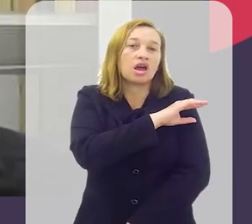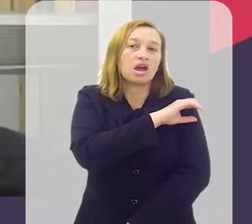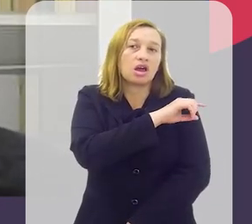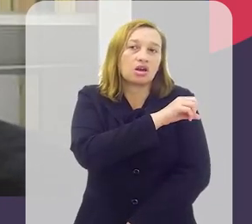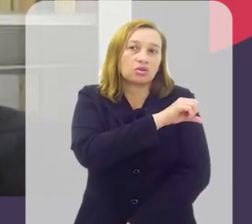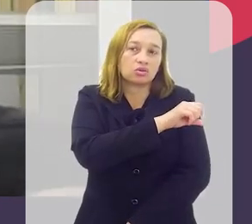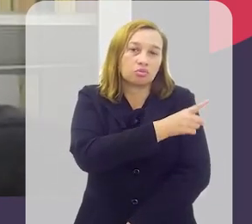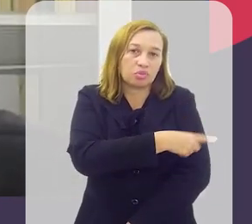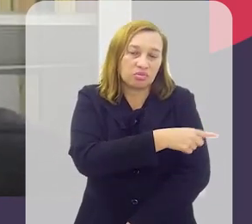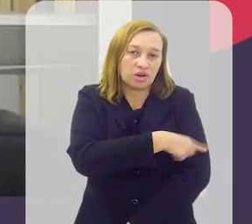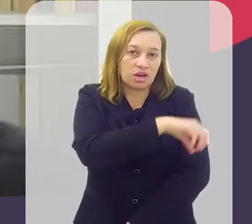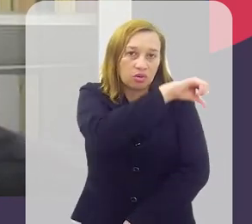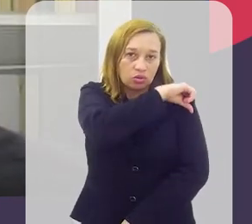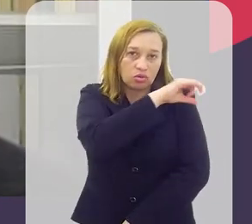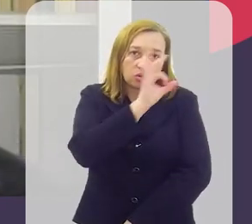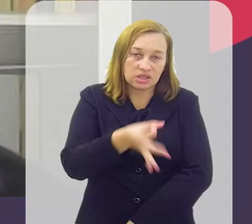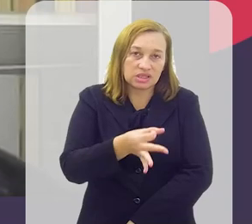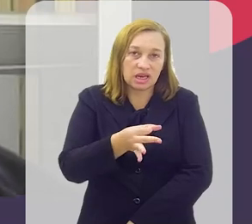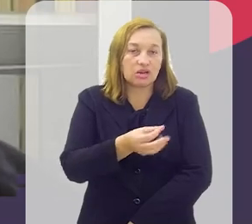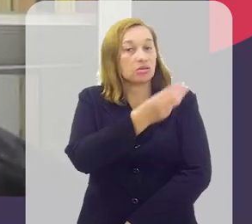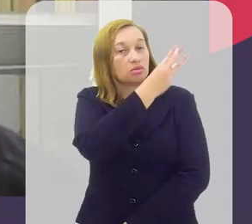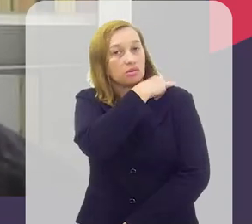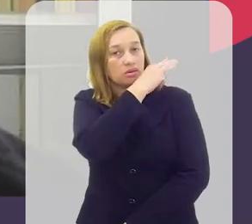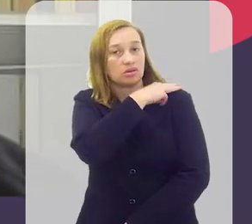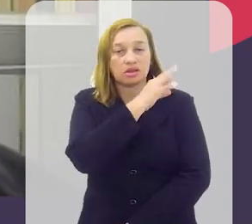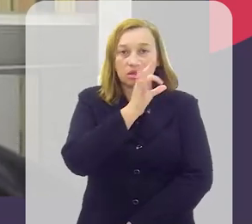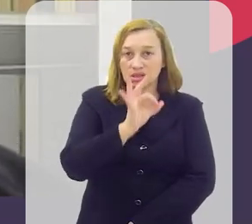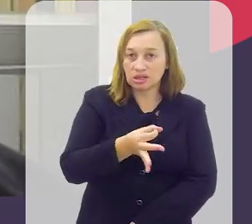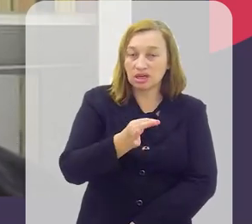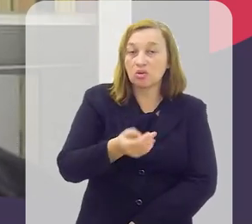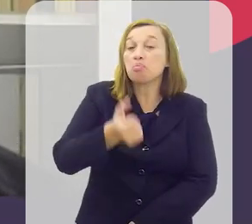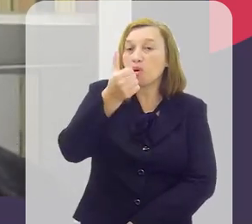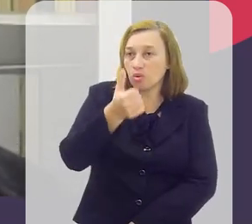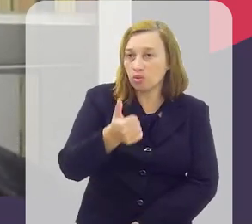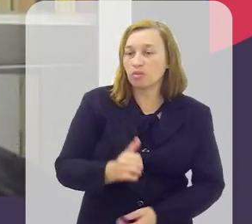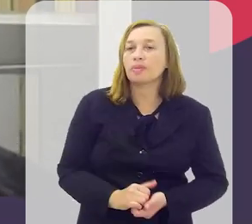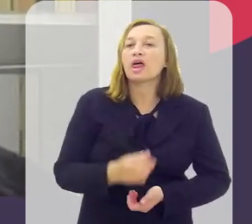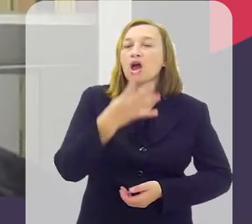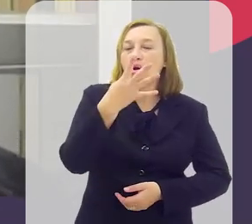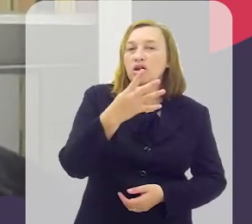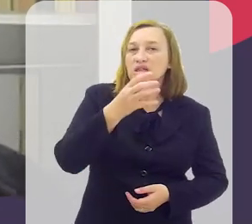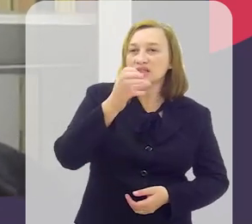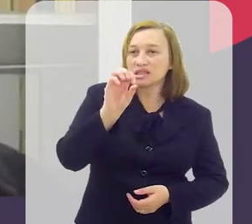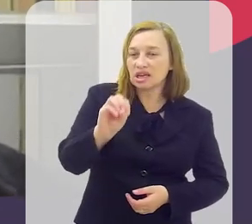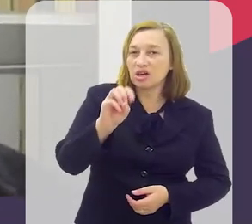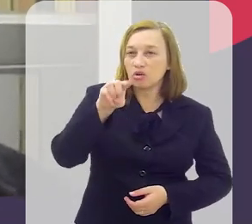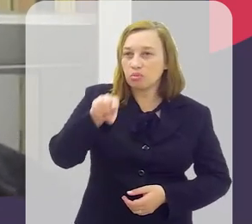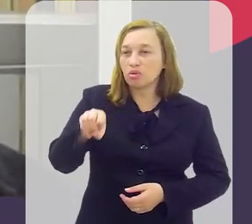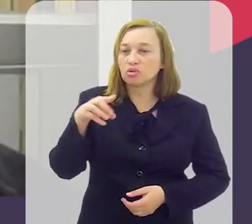Então, destaca um pouquinho, mas apenas 0,4% com superior completo, né?